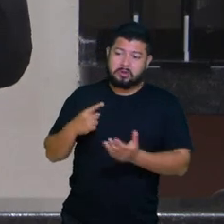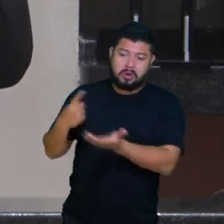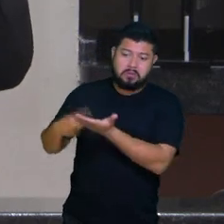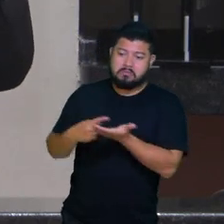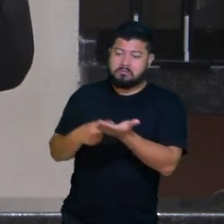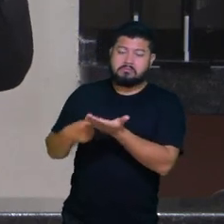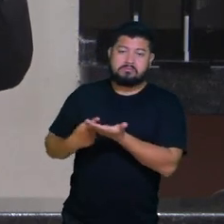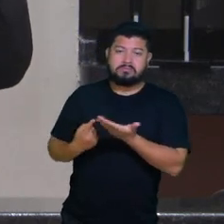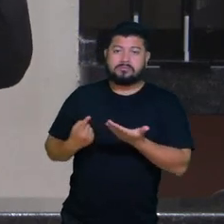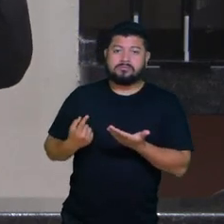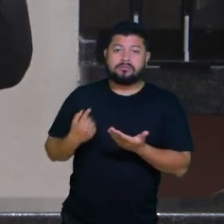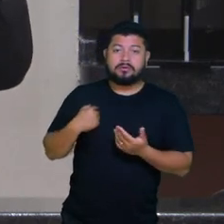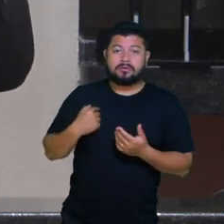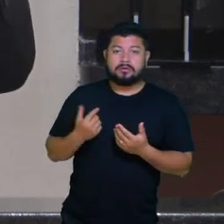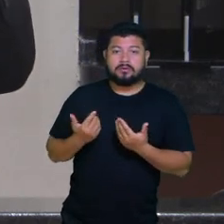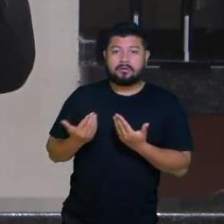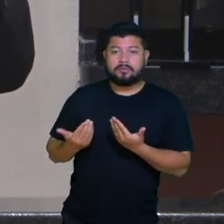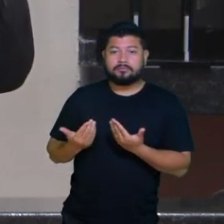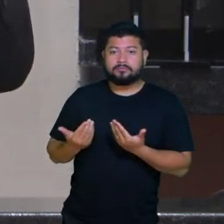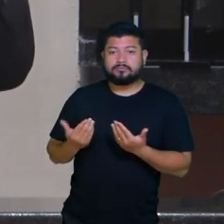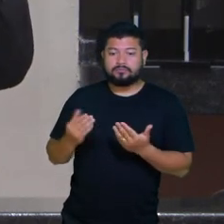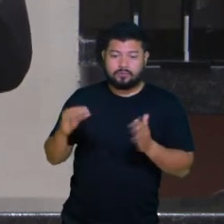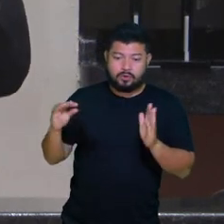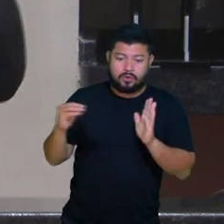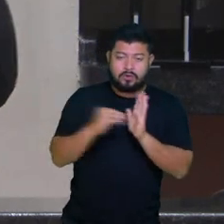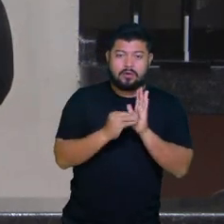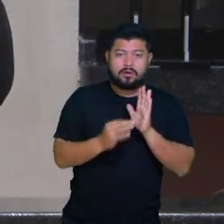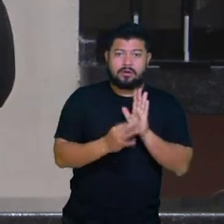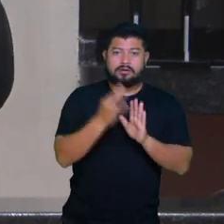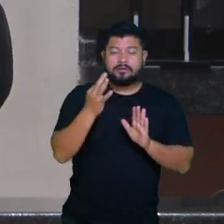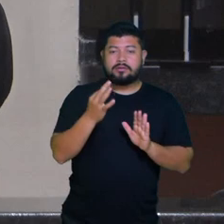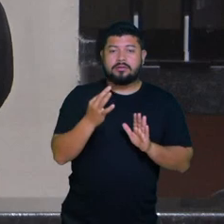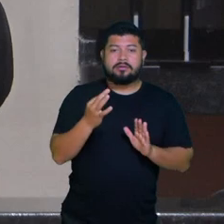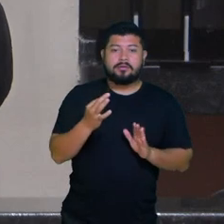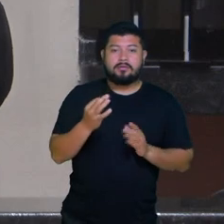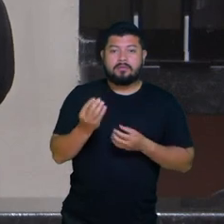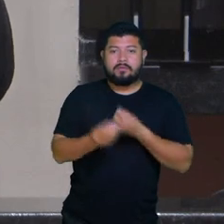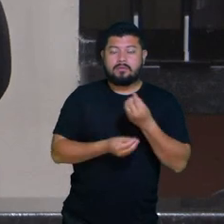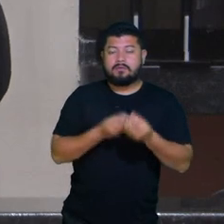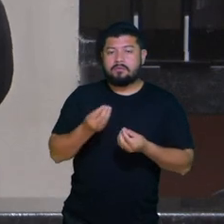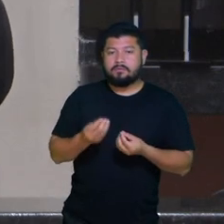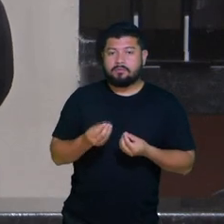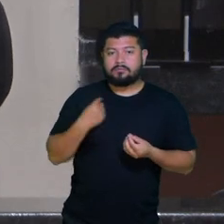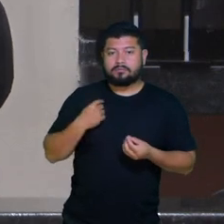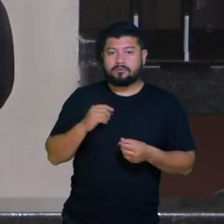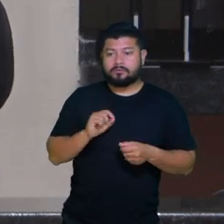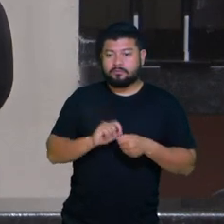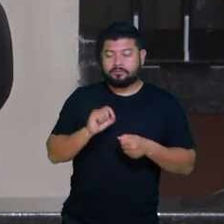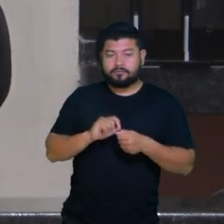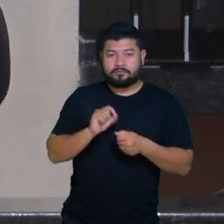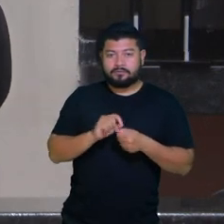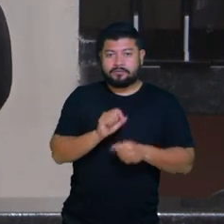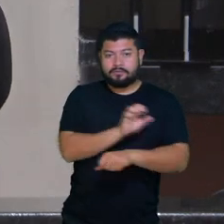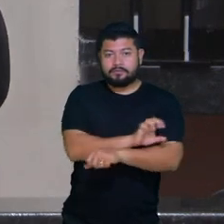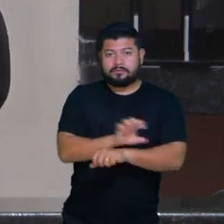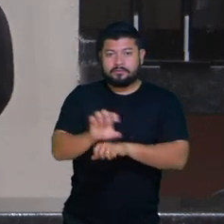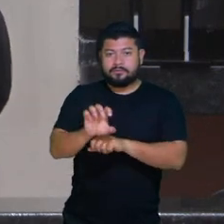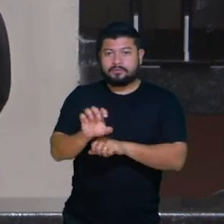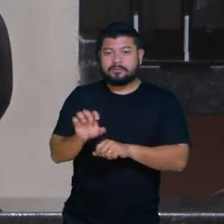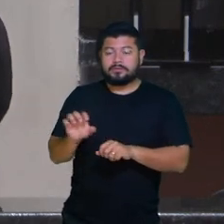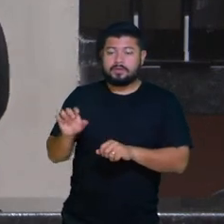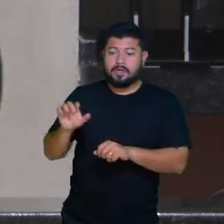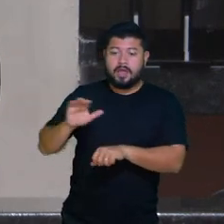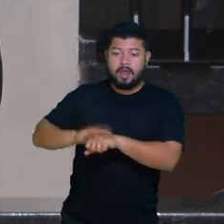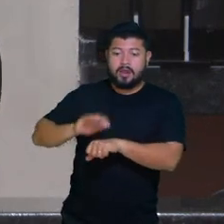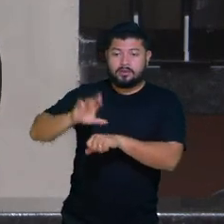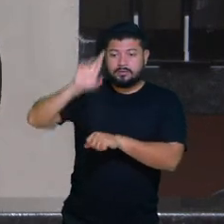contemplando essas questões eh de da forma como eles irão ocorrer Inclusive a questão de quem autoriza e tal acho que